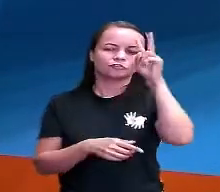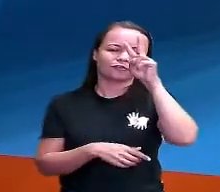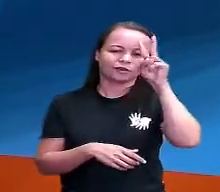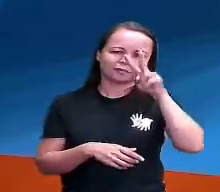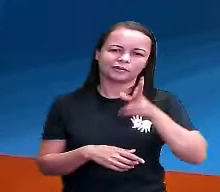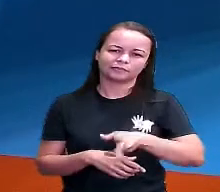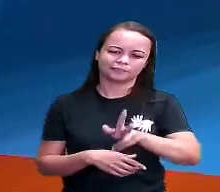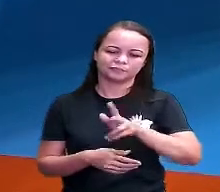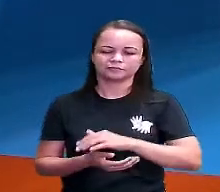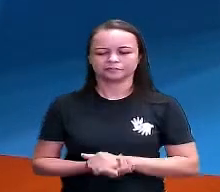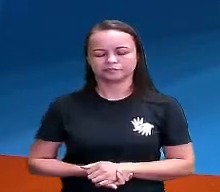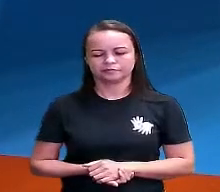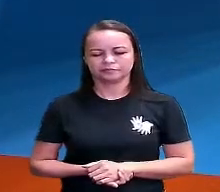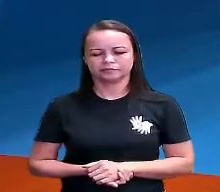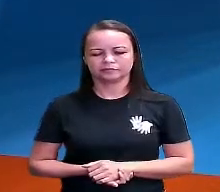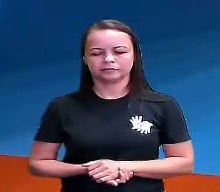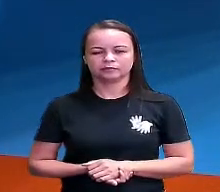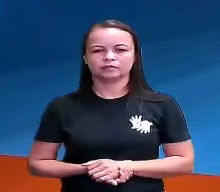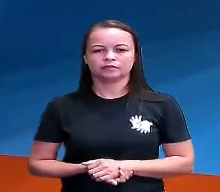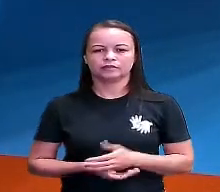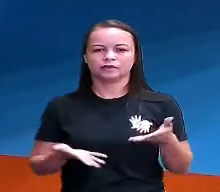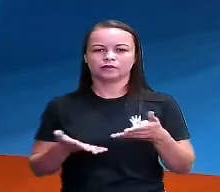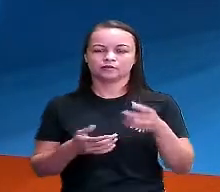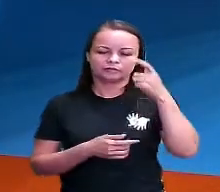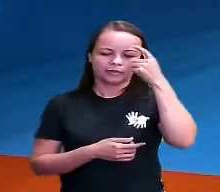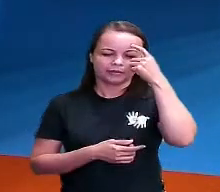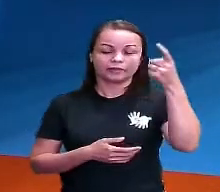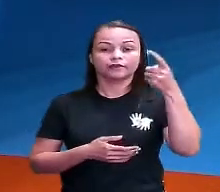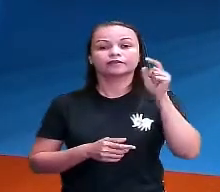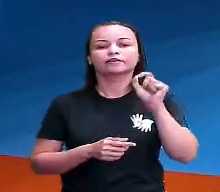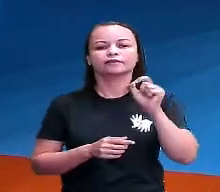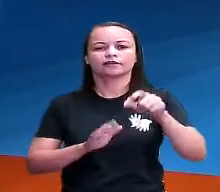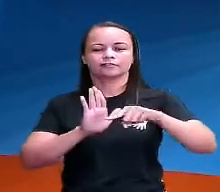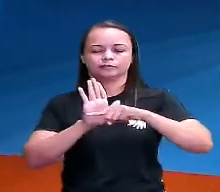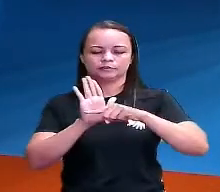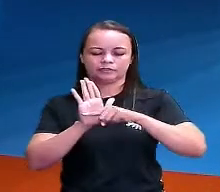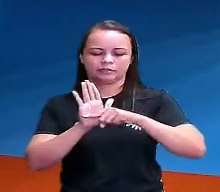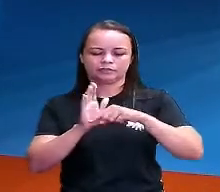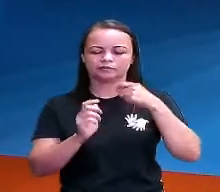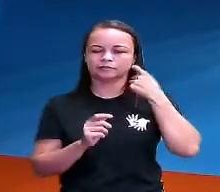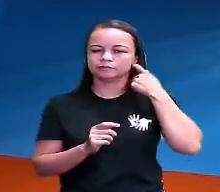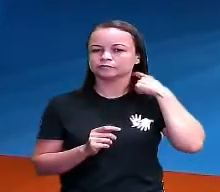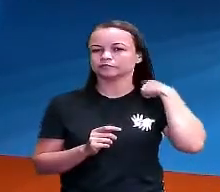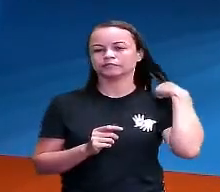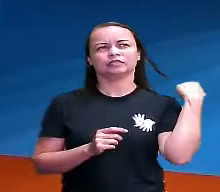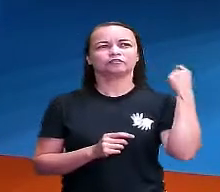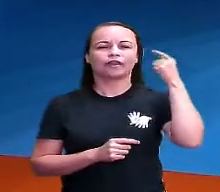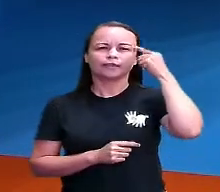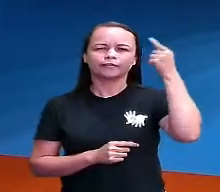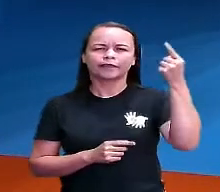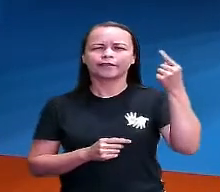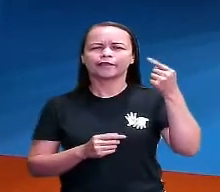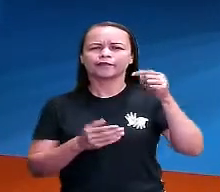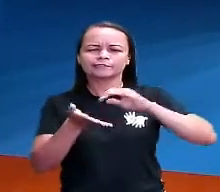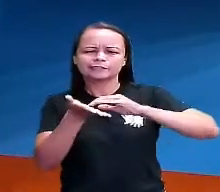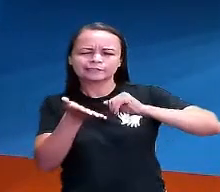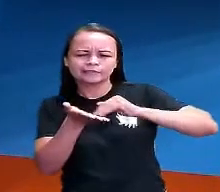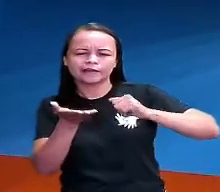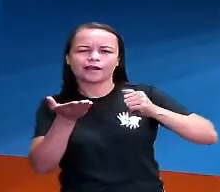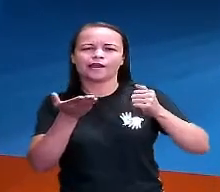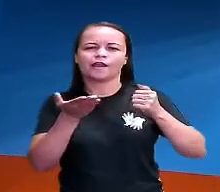relembrando. Agora a gente vai fazer as ideias de subtração. Quando eu tiver a ideia de tirar, de comparar,